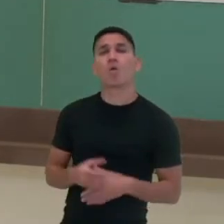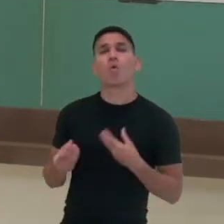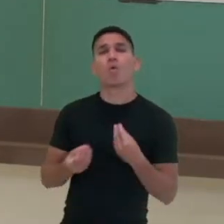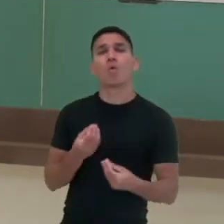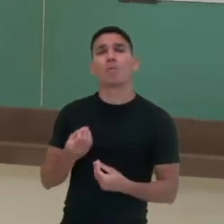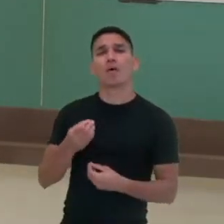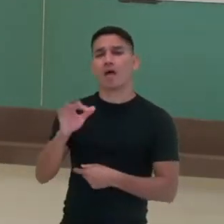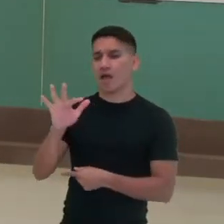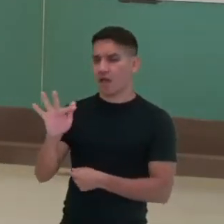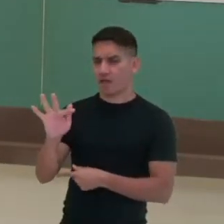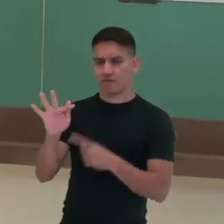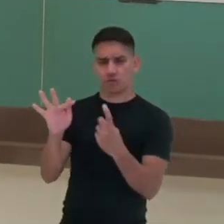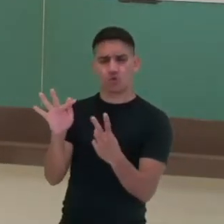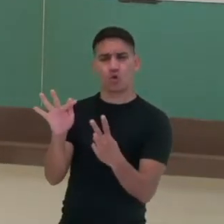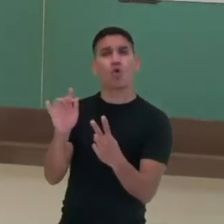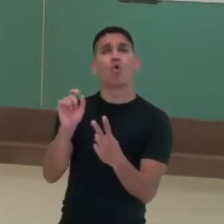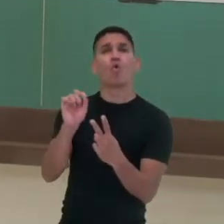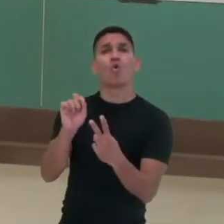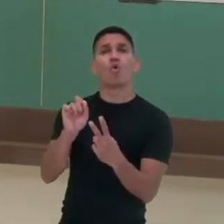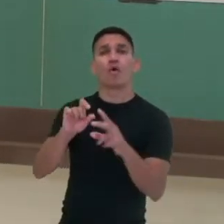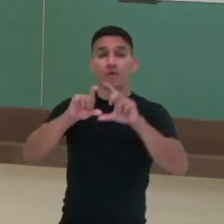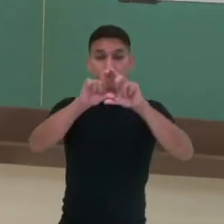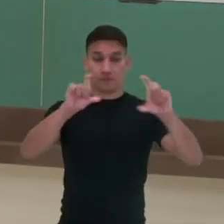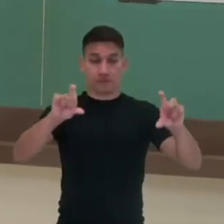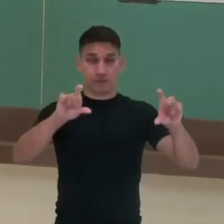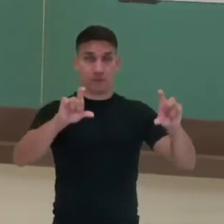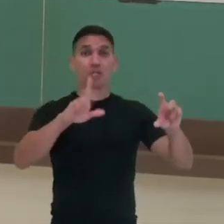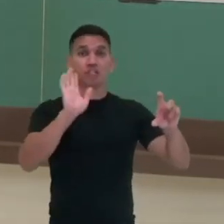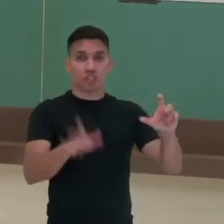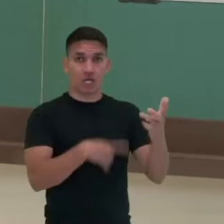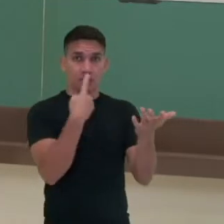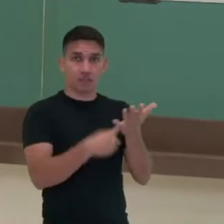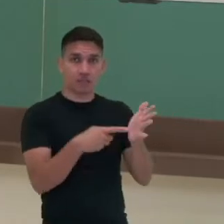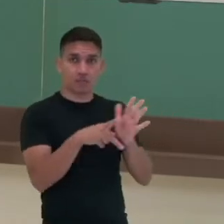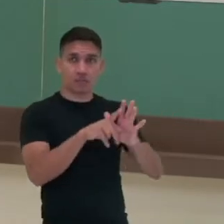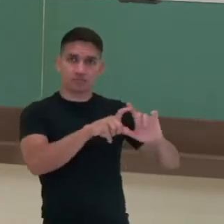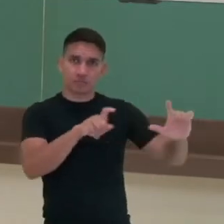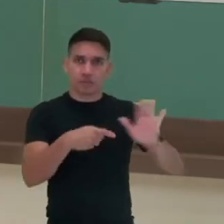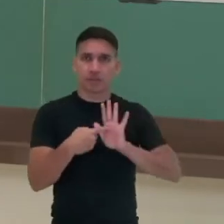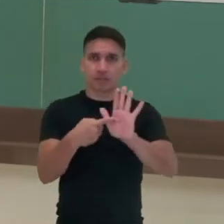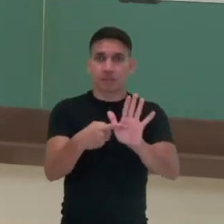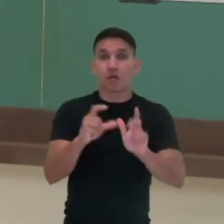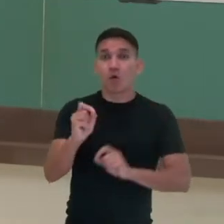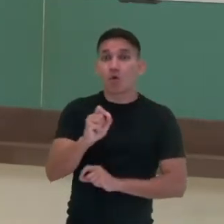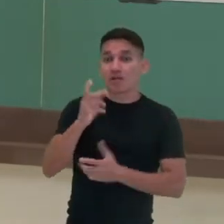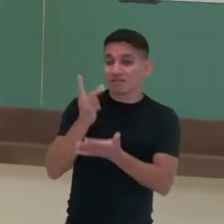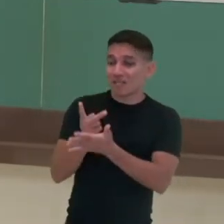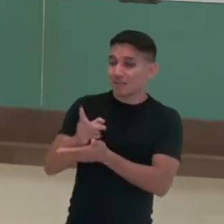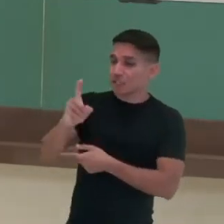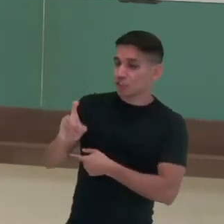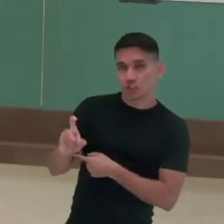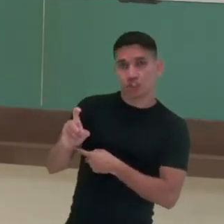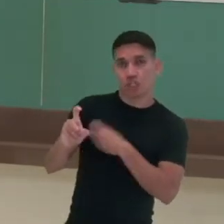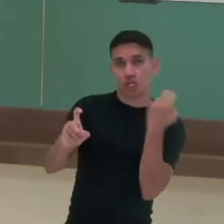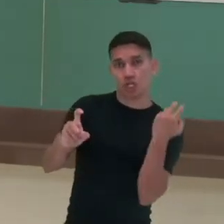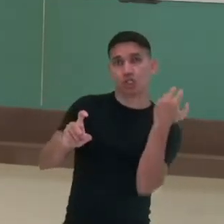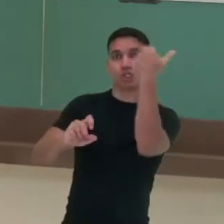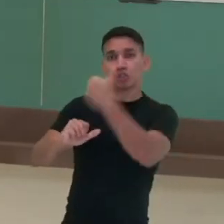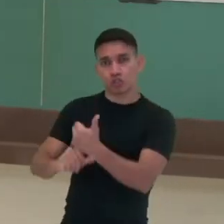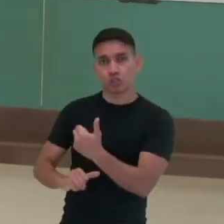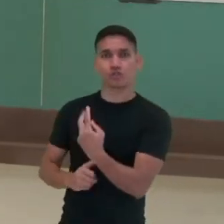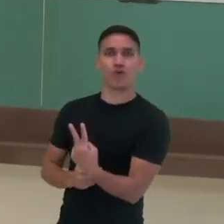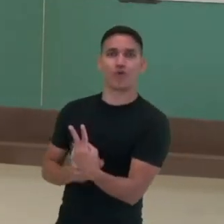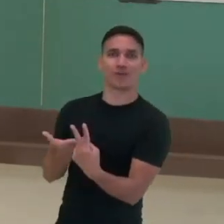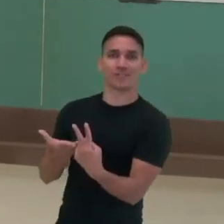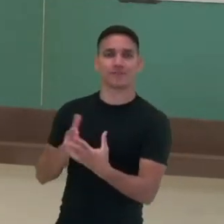2. Basta pegarmos a nossa lei da função e onde aparece o x substituir por 2. Então ficamos aqui,